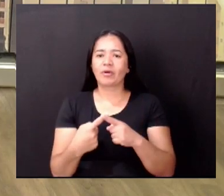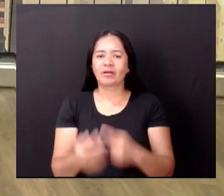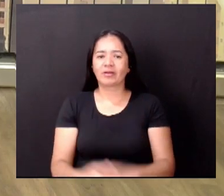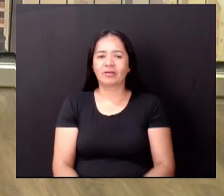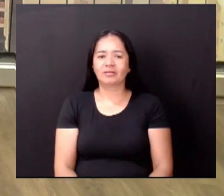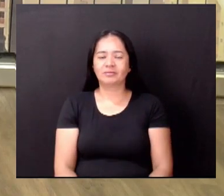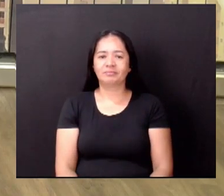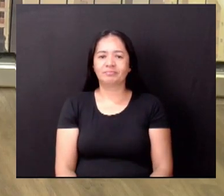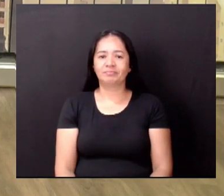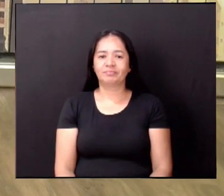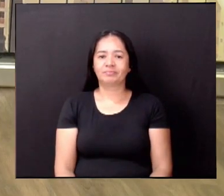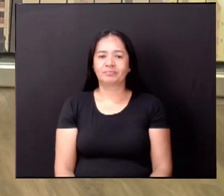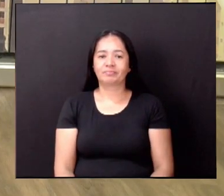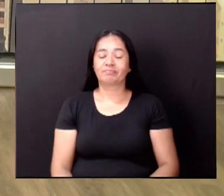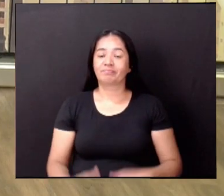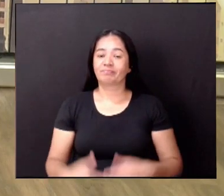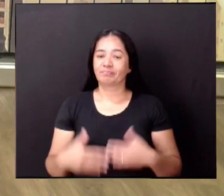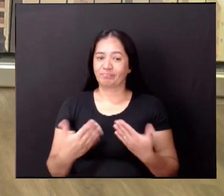projeto.